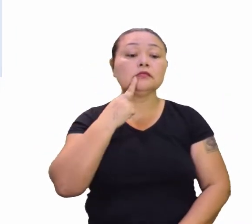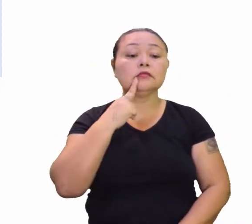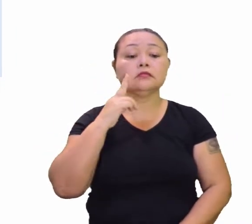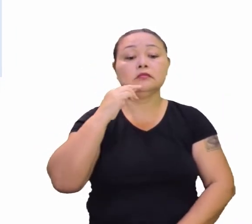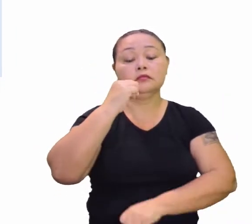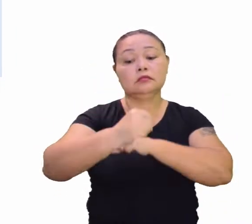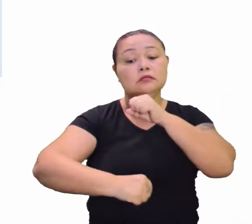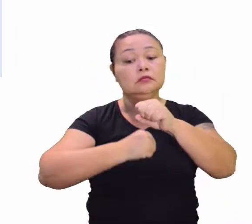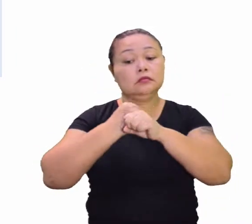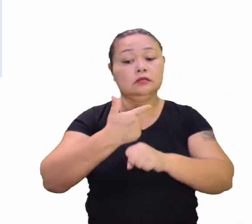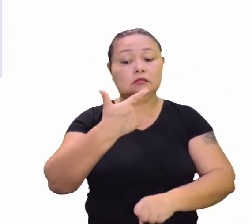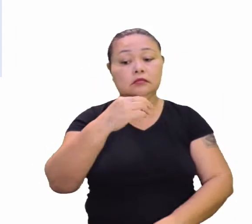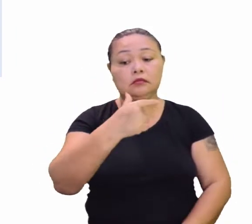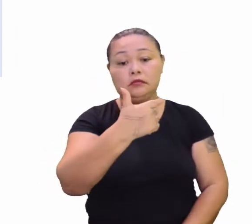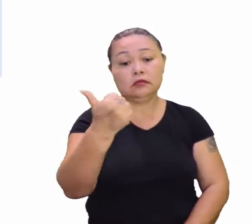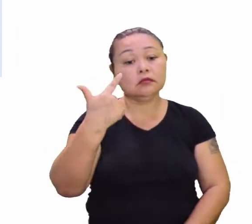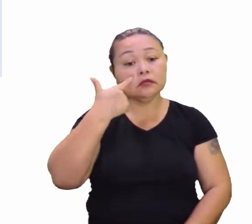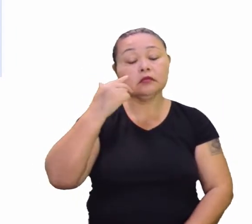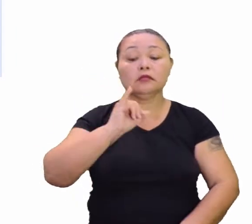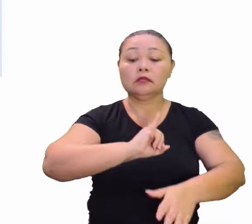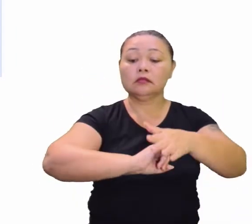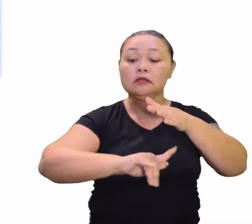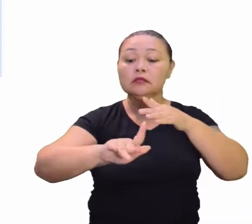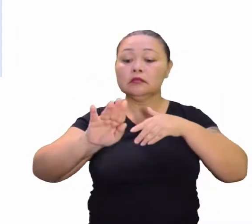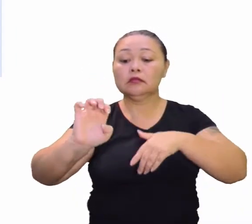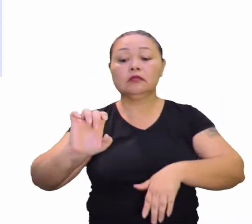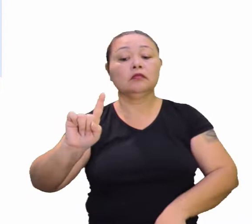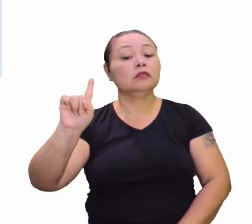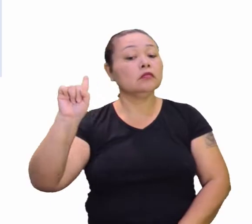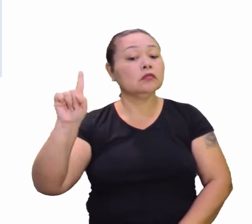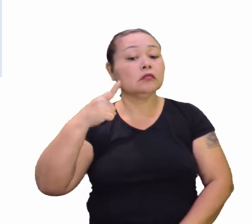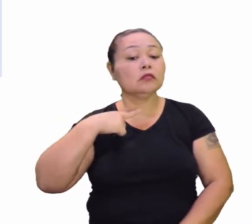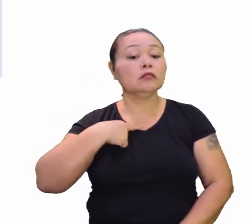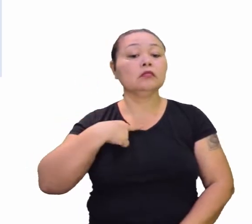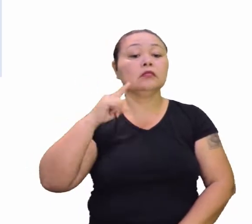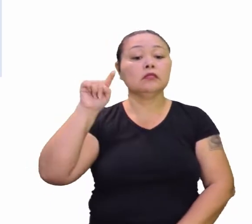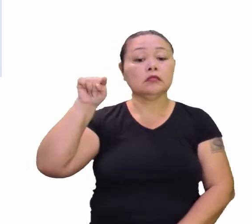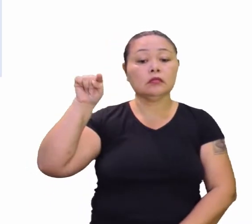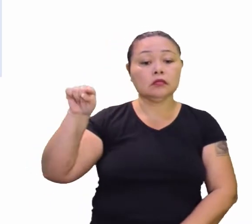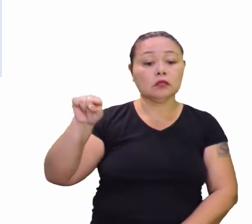em 2021, divulgada aí pelo IBGE. Então, é